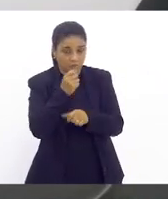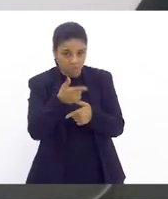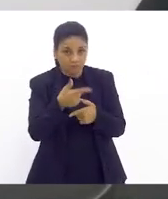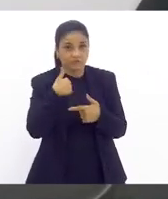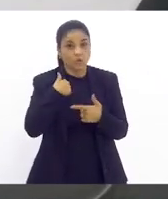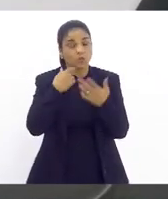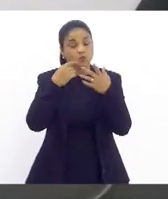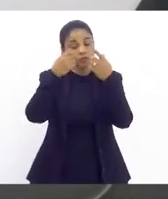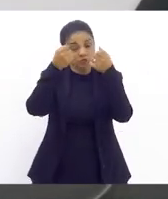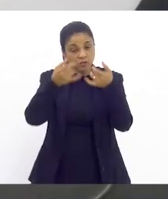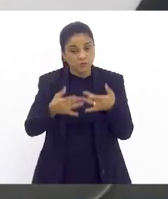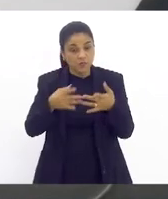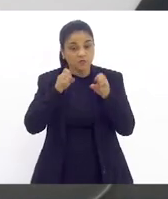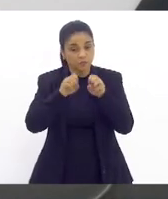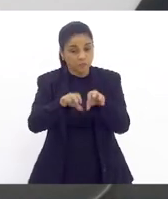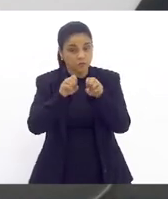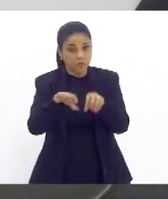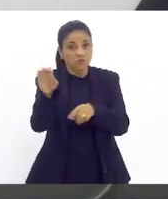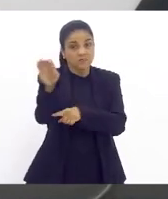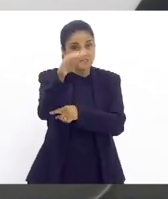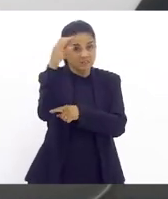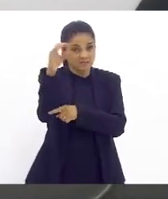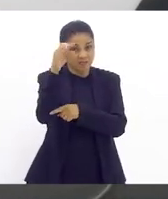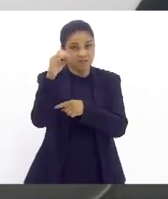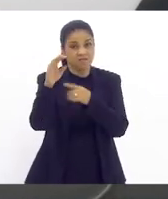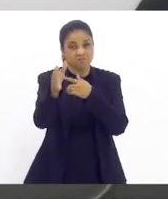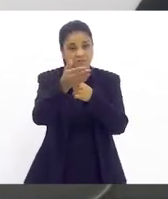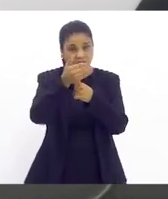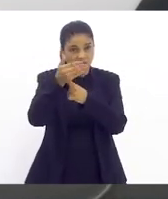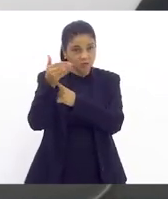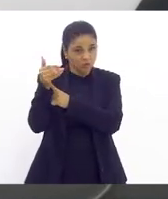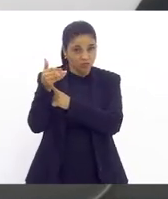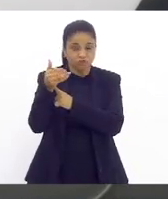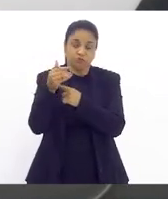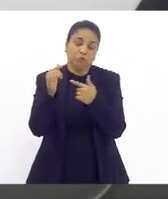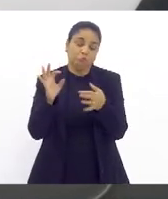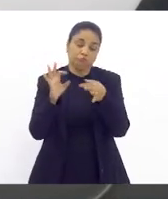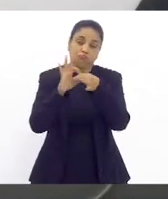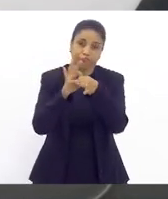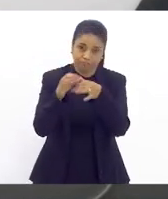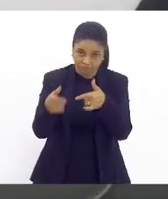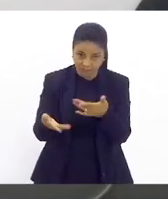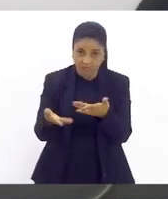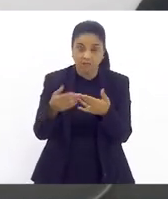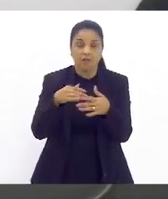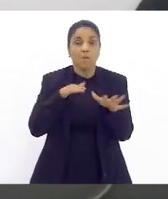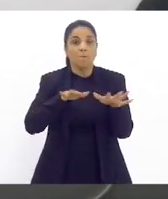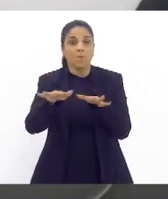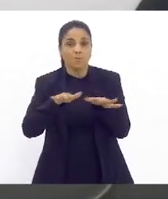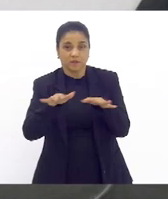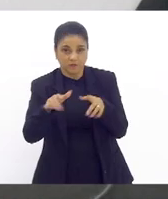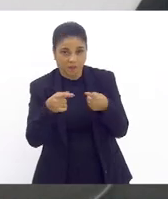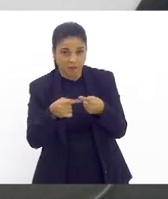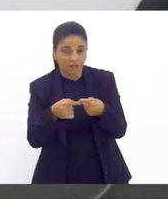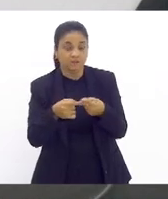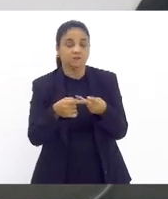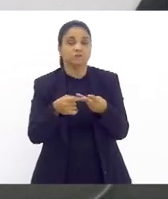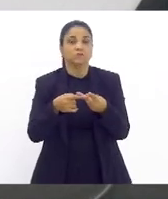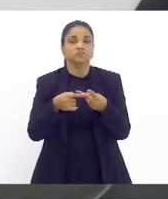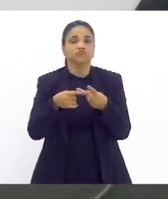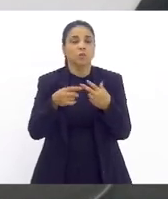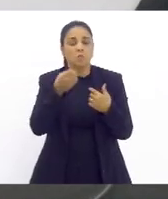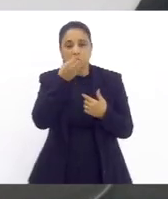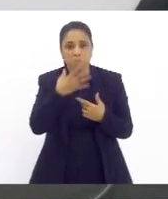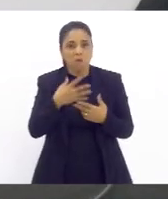a gente tá falando em ciência que a gente tá falando em tecnologia que hoje não se fala educação sem tecnologia a gente tá falando de mobilidade então por isso que eu vejo com